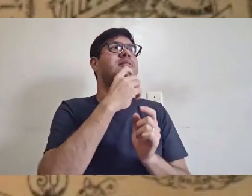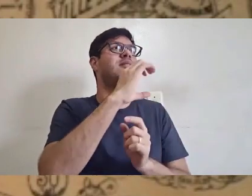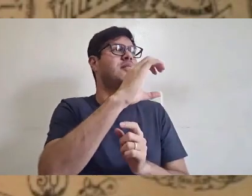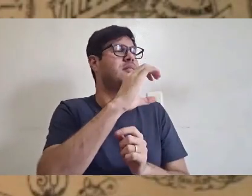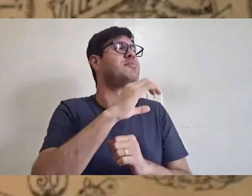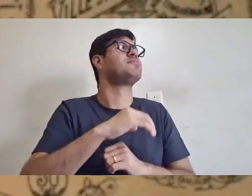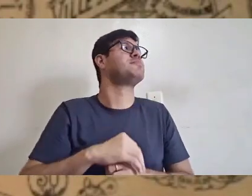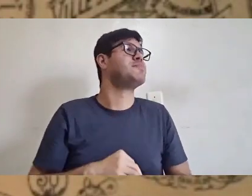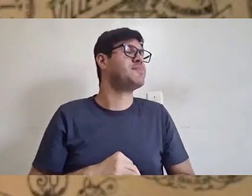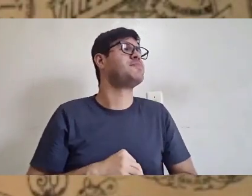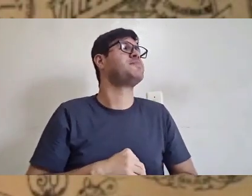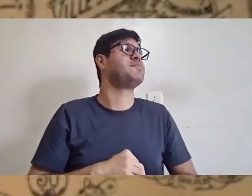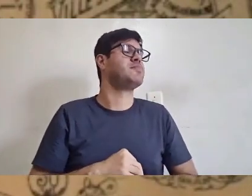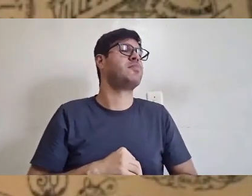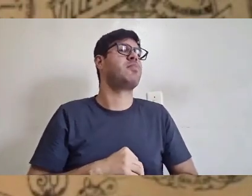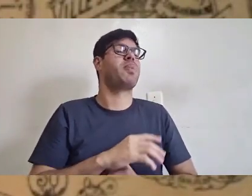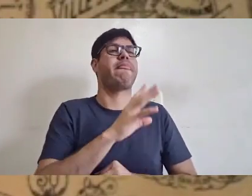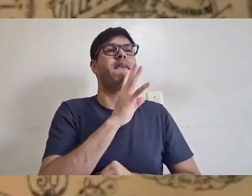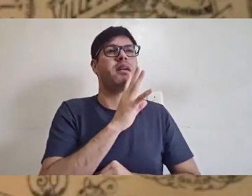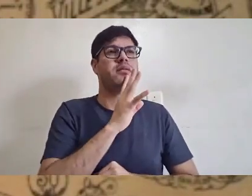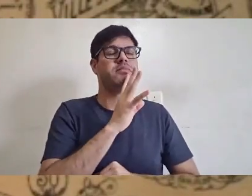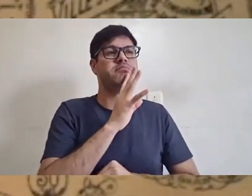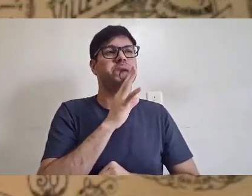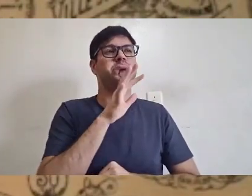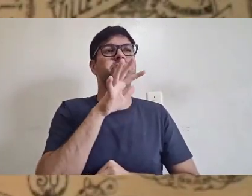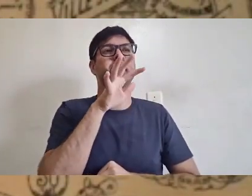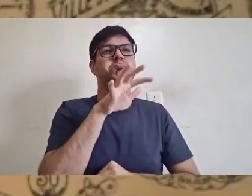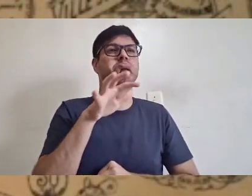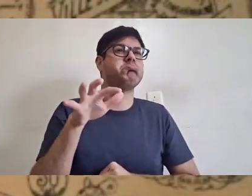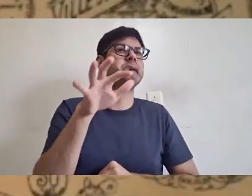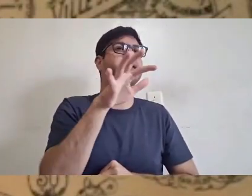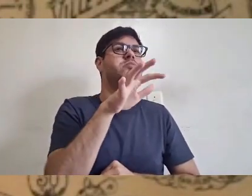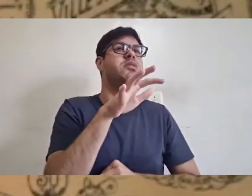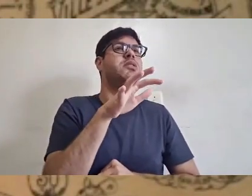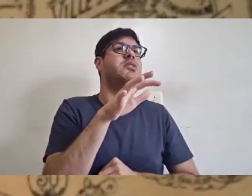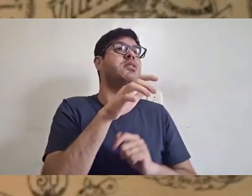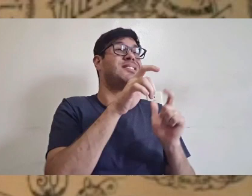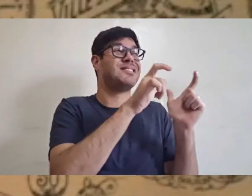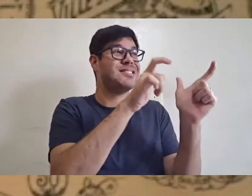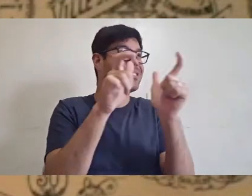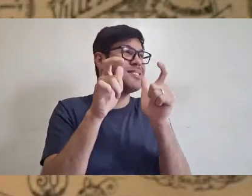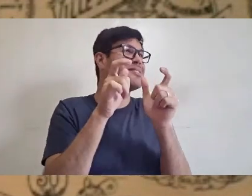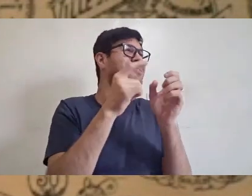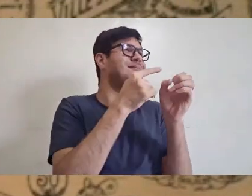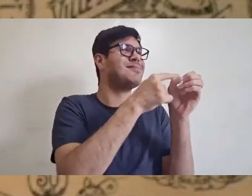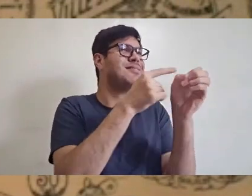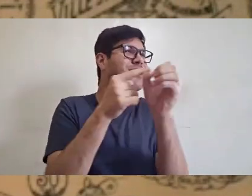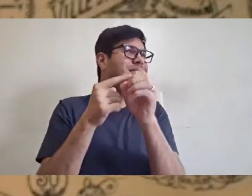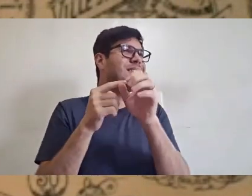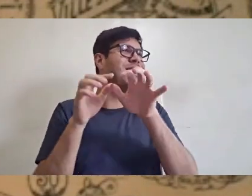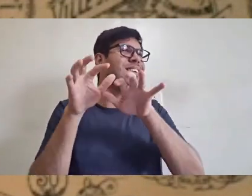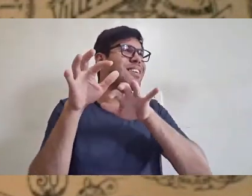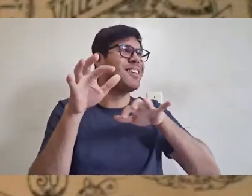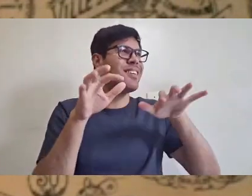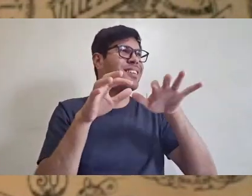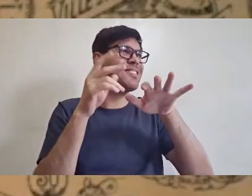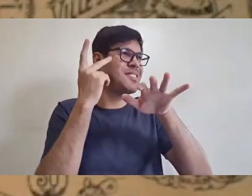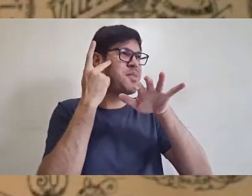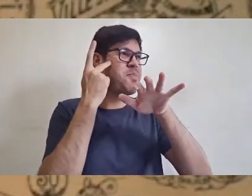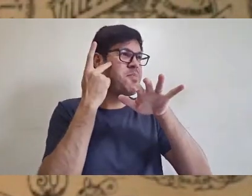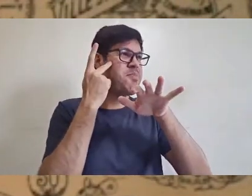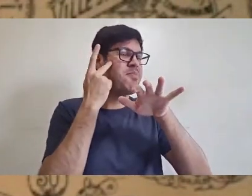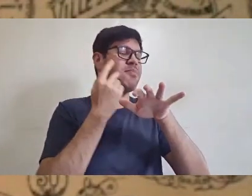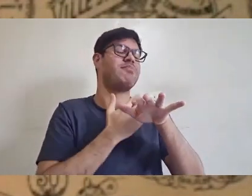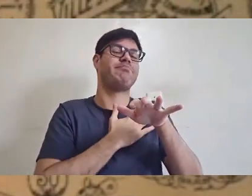Campinas, eu conheço um bom número de cidades do nosso interior do estado de São Paulo, né?